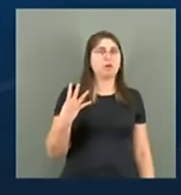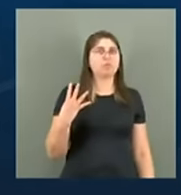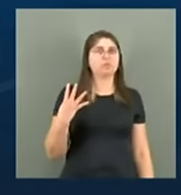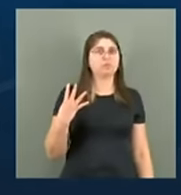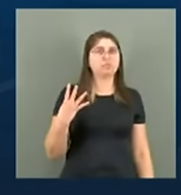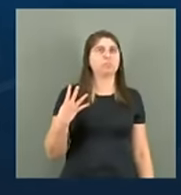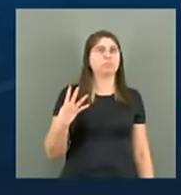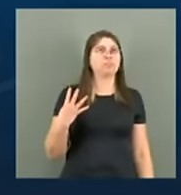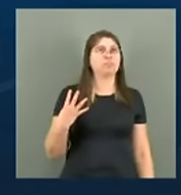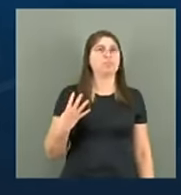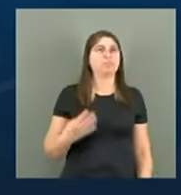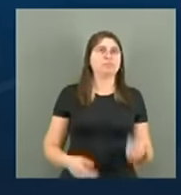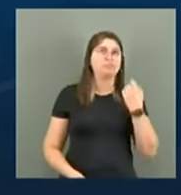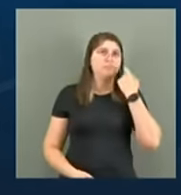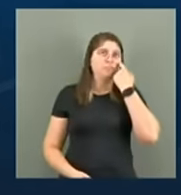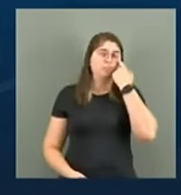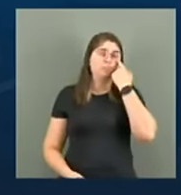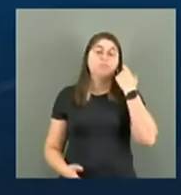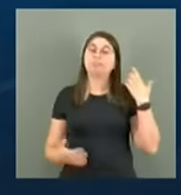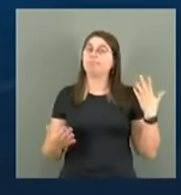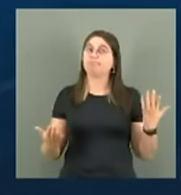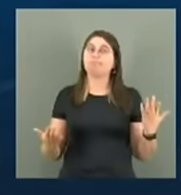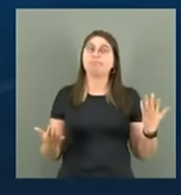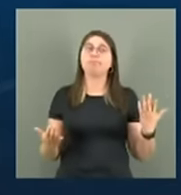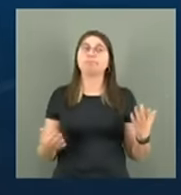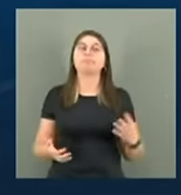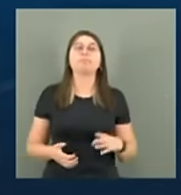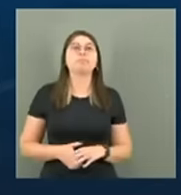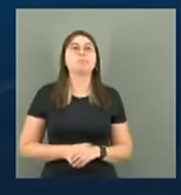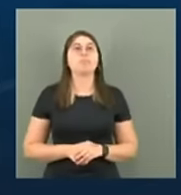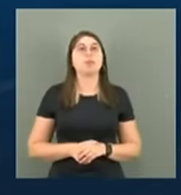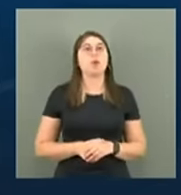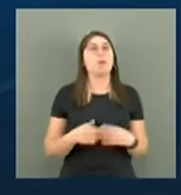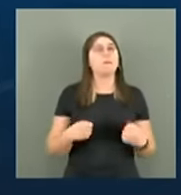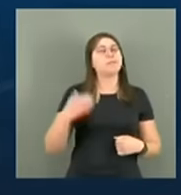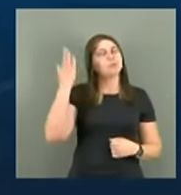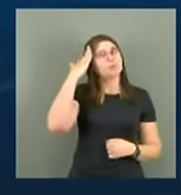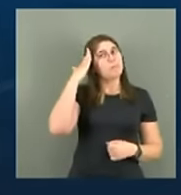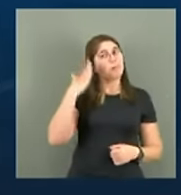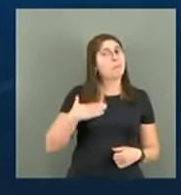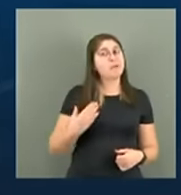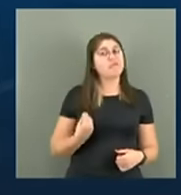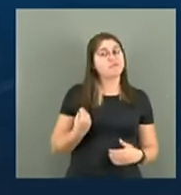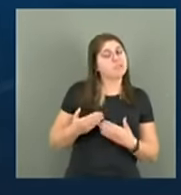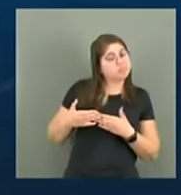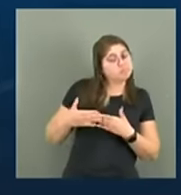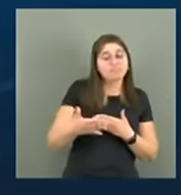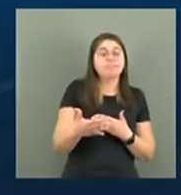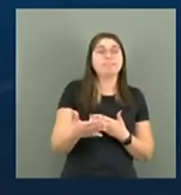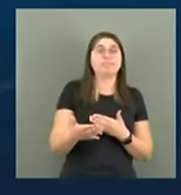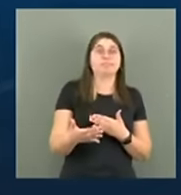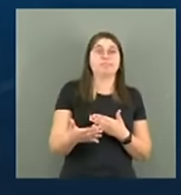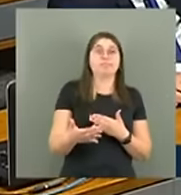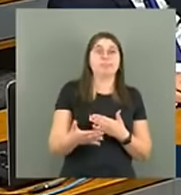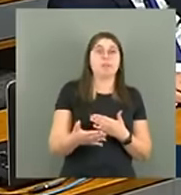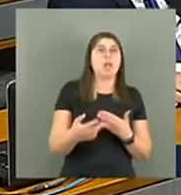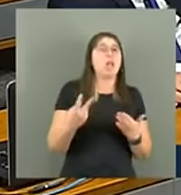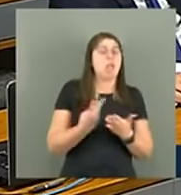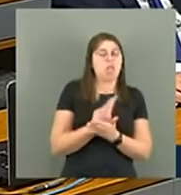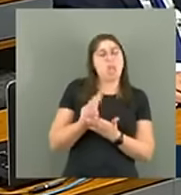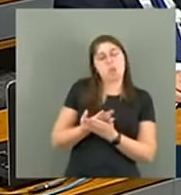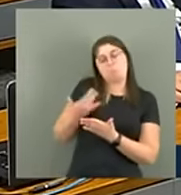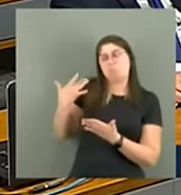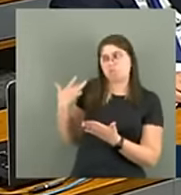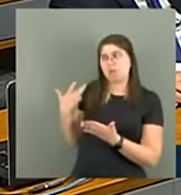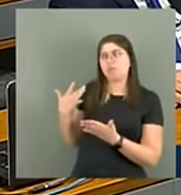E então, assim, pô, eu tenho que saber o que eu quero pra minha vida daqui pra frente, porque meus erros já cometi, não quero cometer